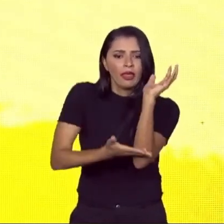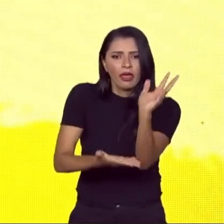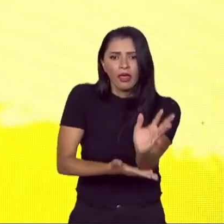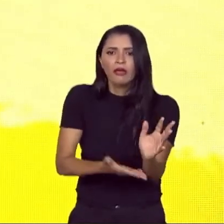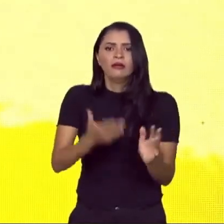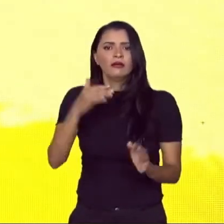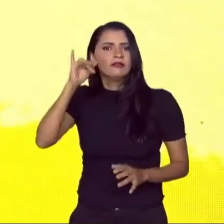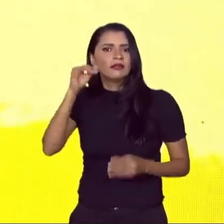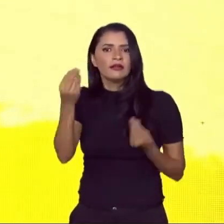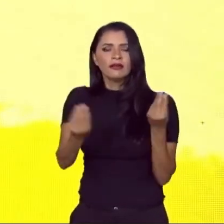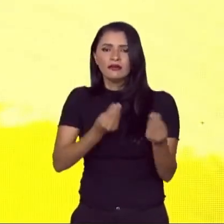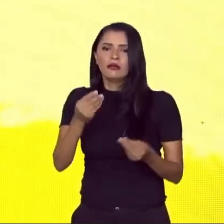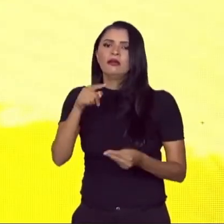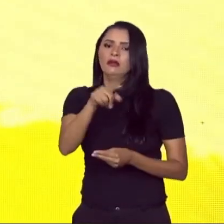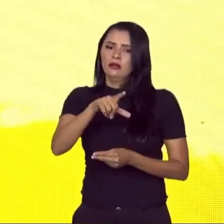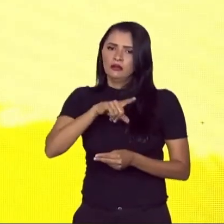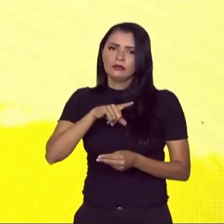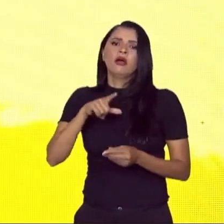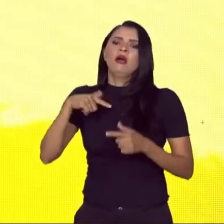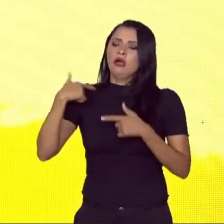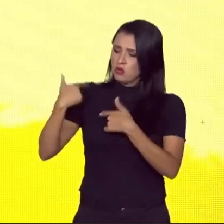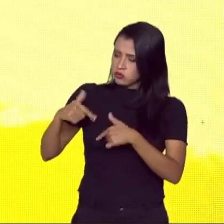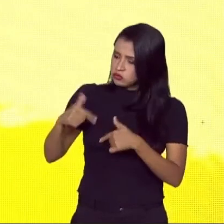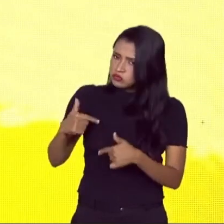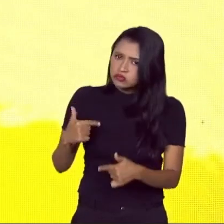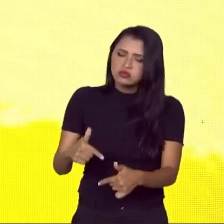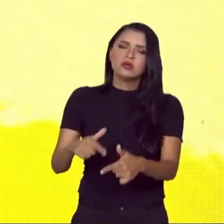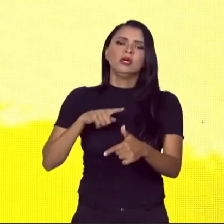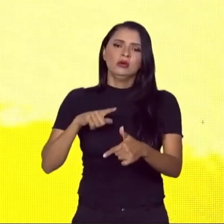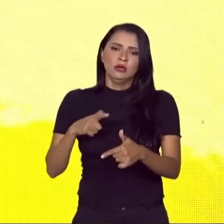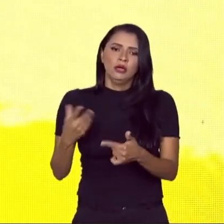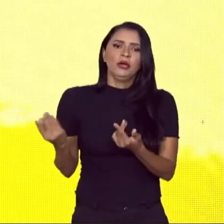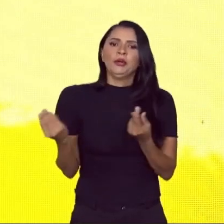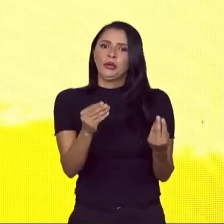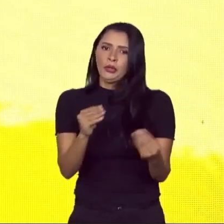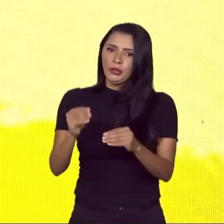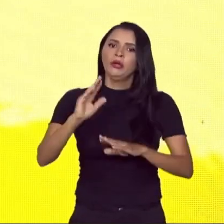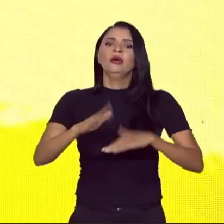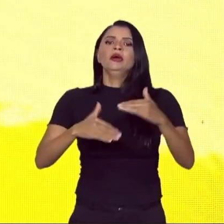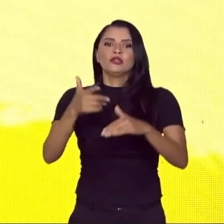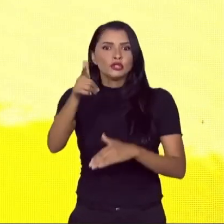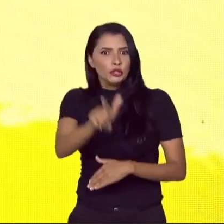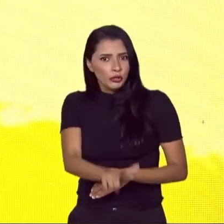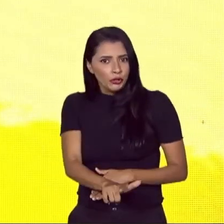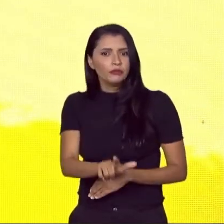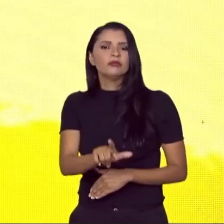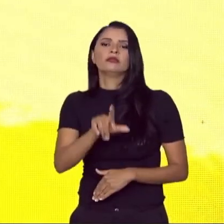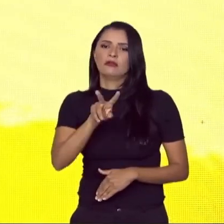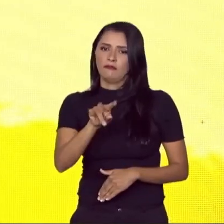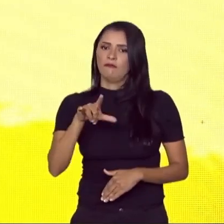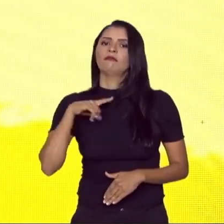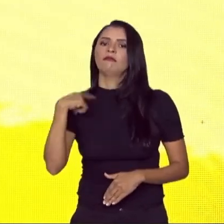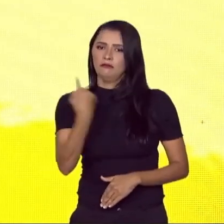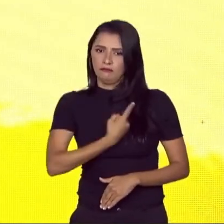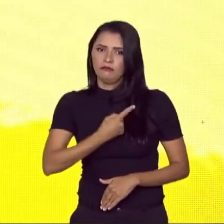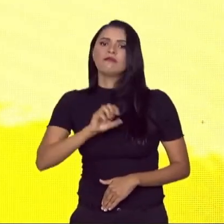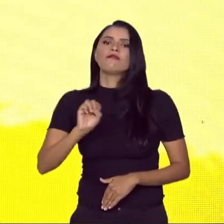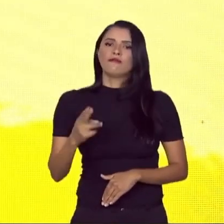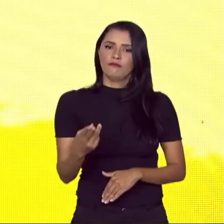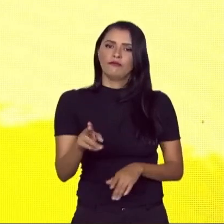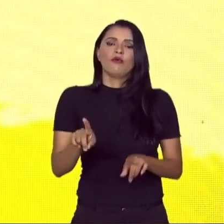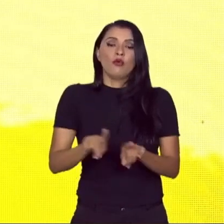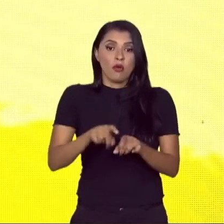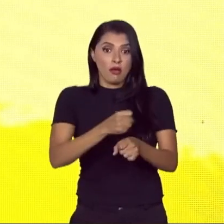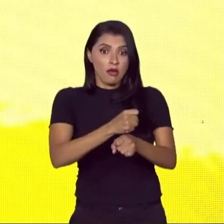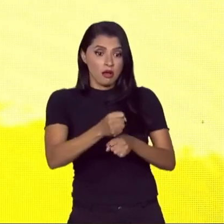seja, é todo um trabalho de reconstrução. E nós vamos fazer isso. Esse ano foi